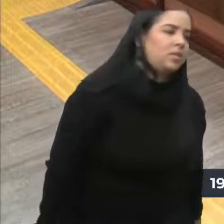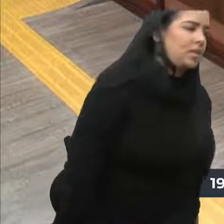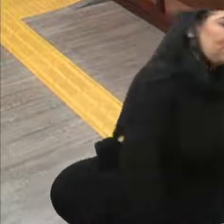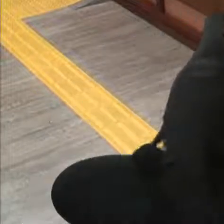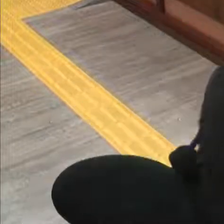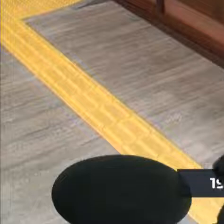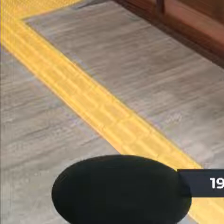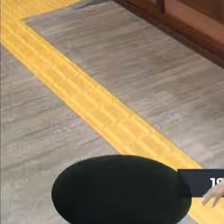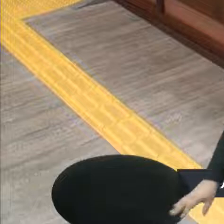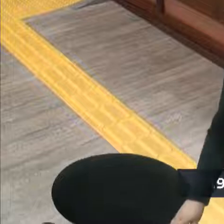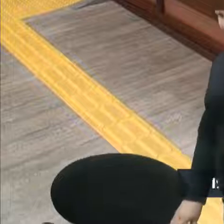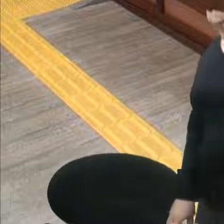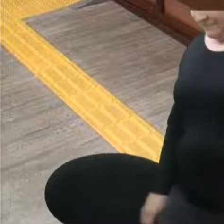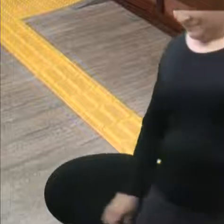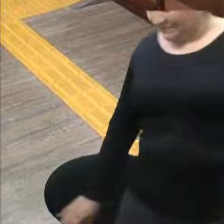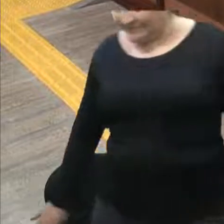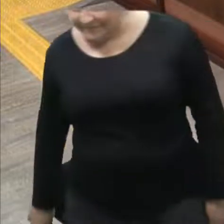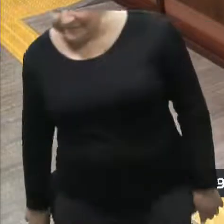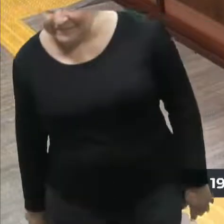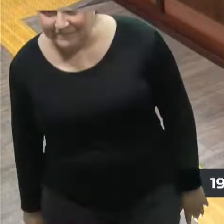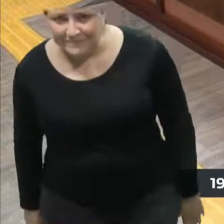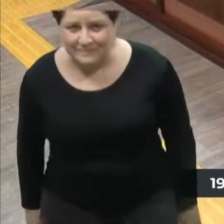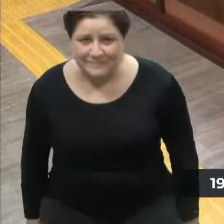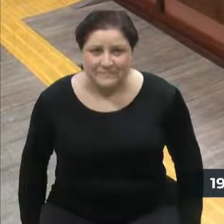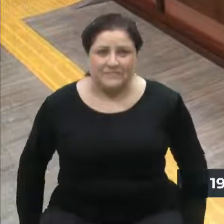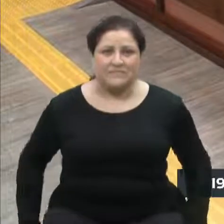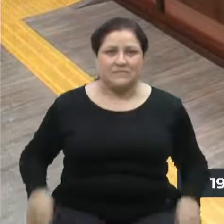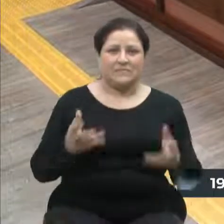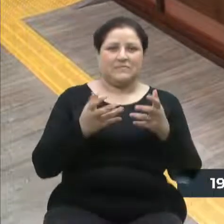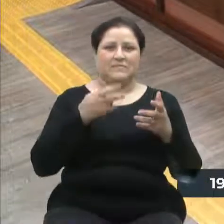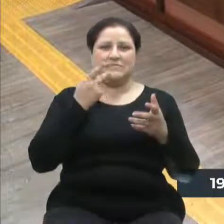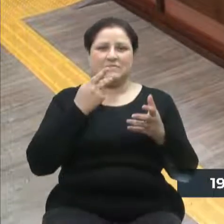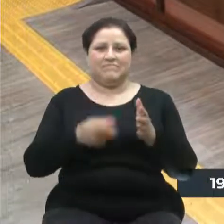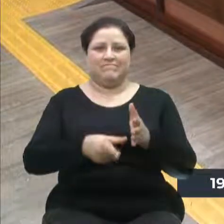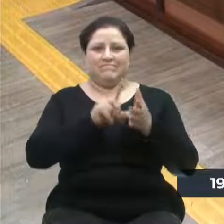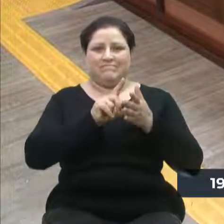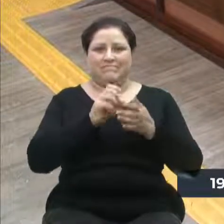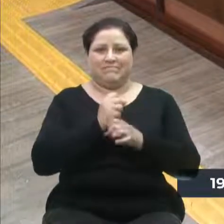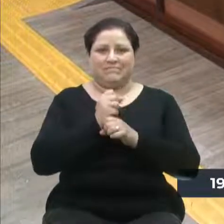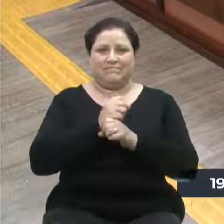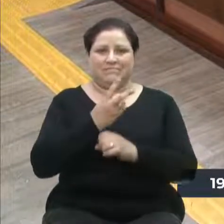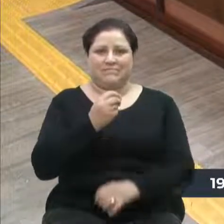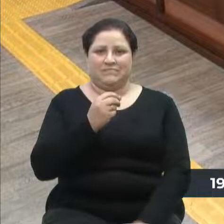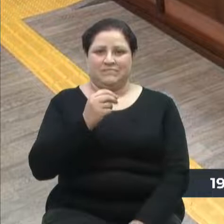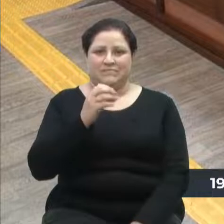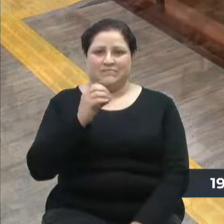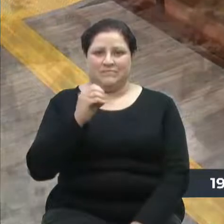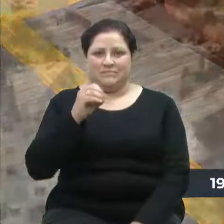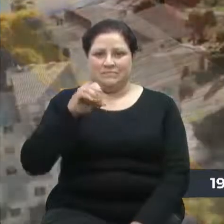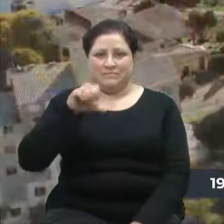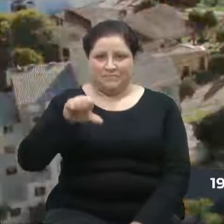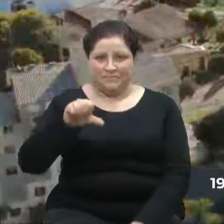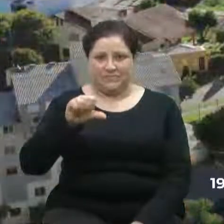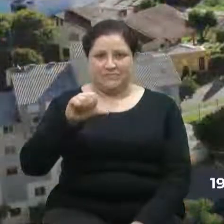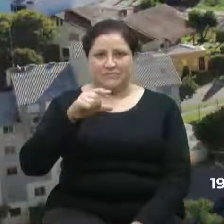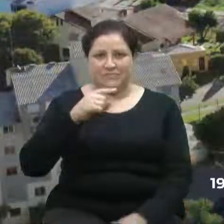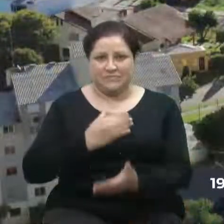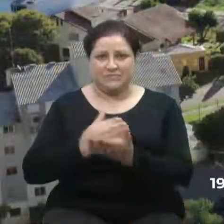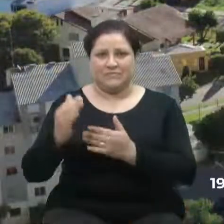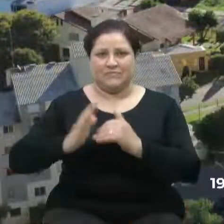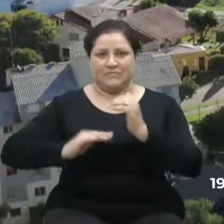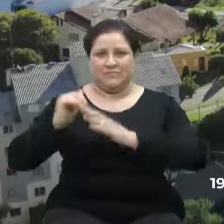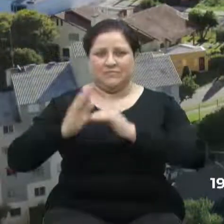Eu quero dizer que foi muito antes, lá por 2009, nós tivemos as edificações dos prédios